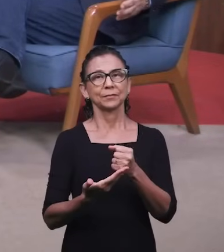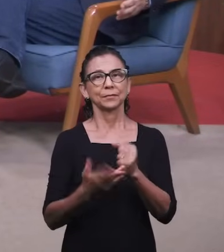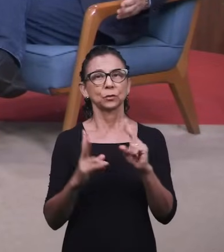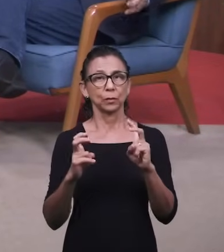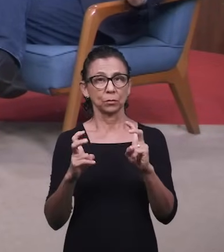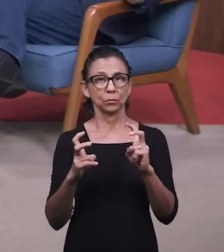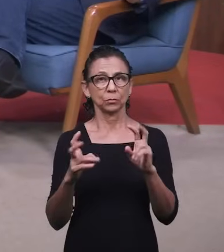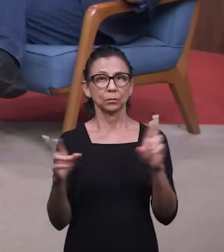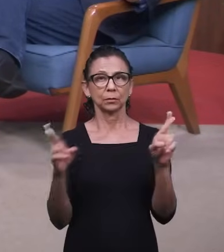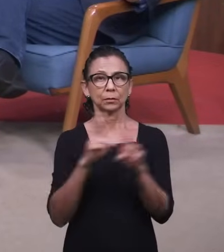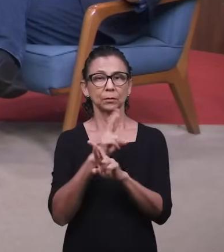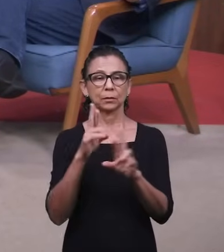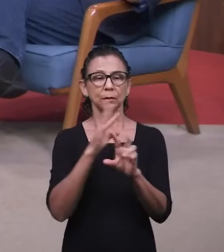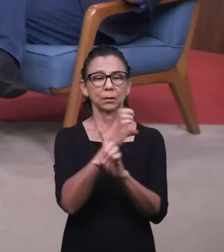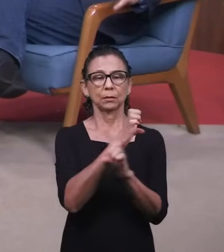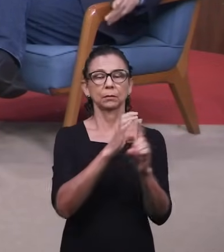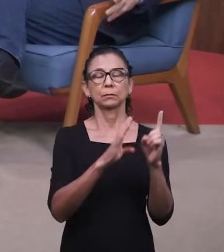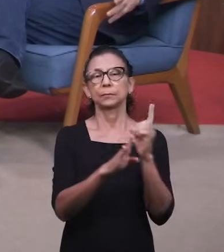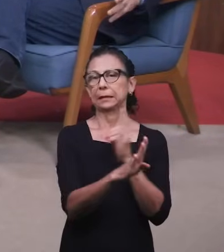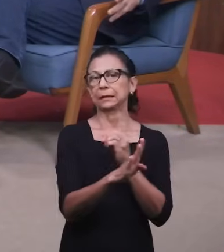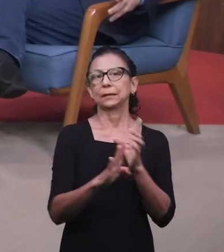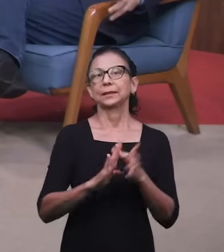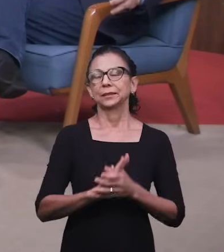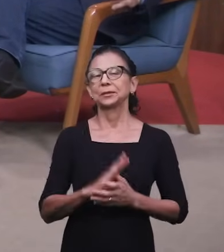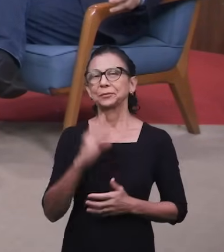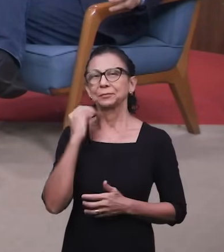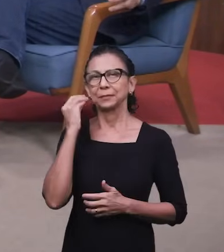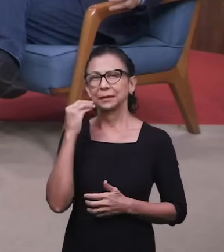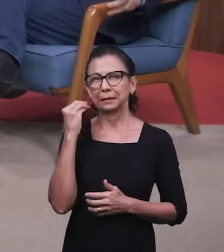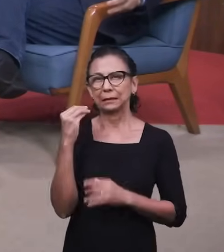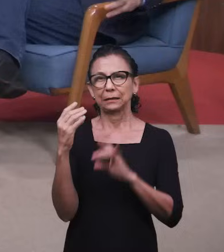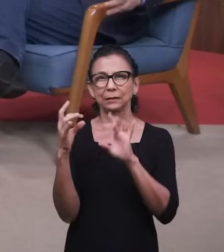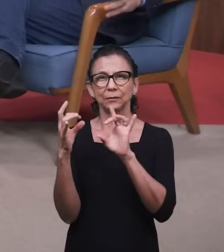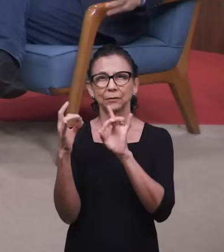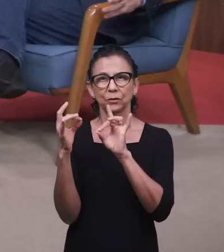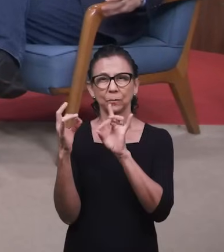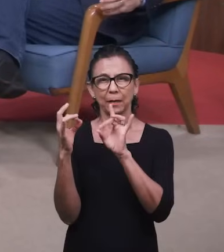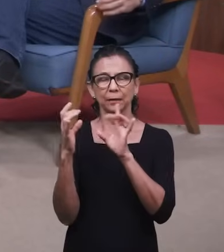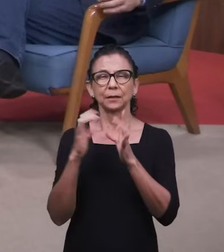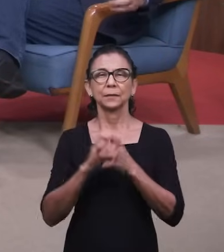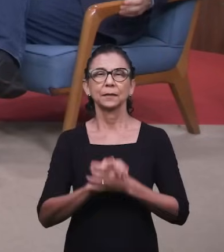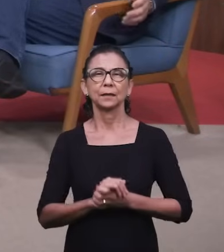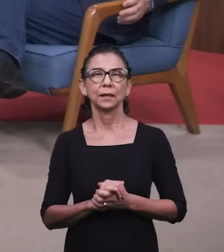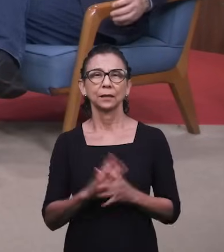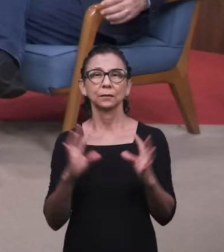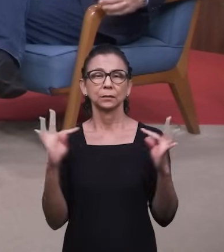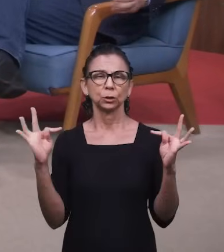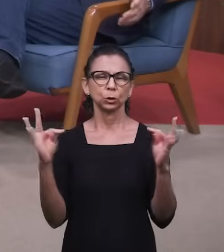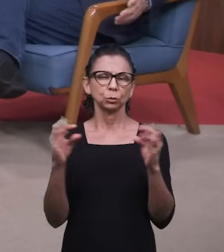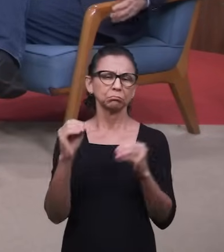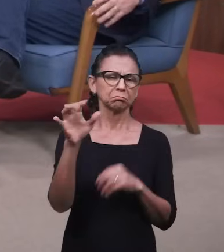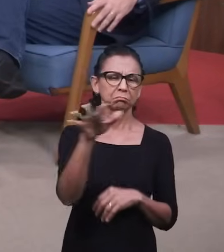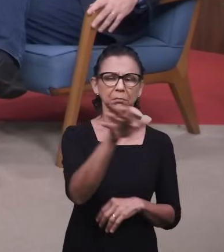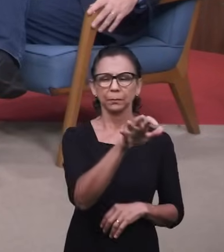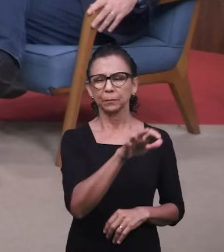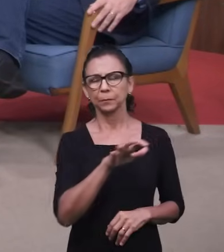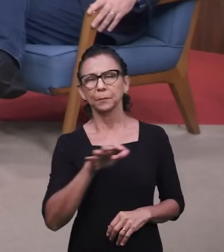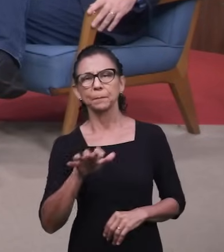Dominical. Aliás, a experiência que nós temos tido e o feedback que a gente tem dos irmãos de todos os